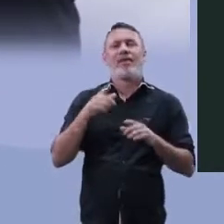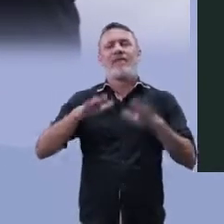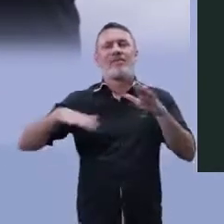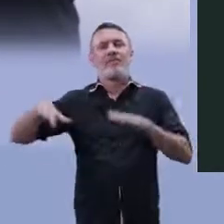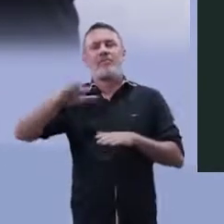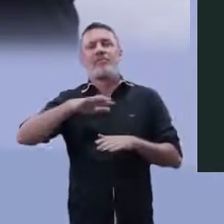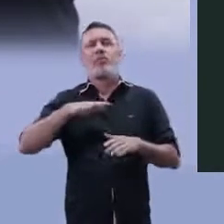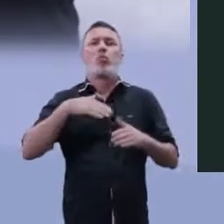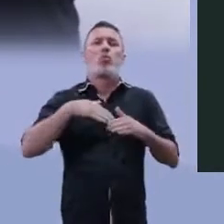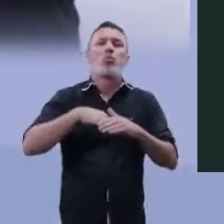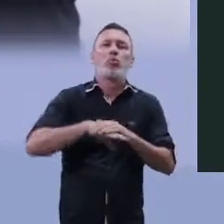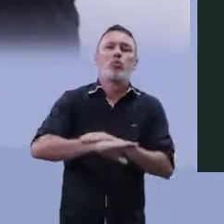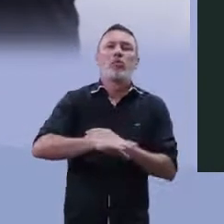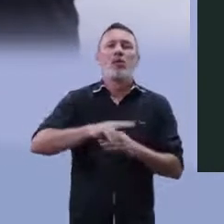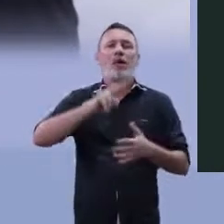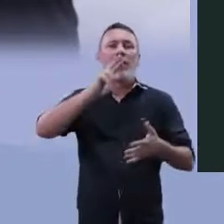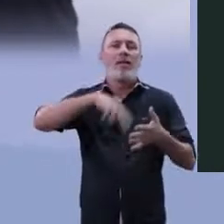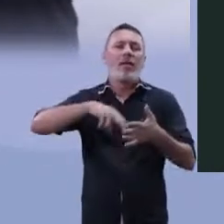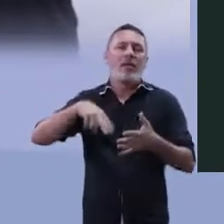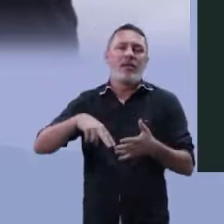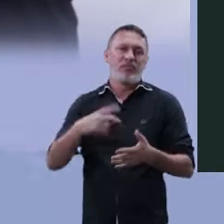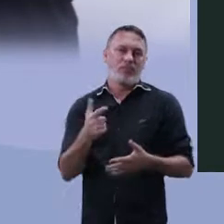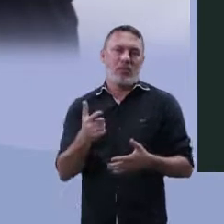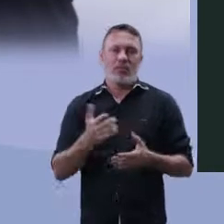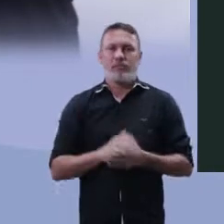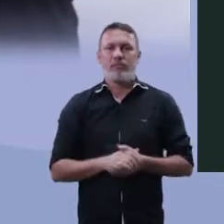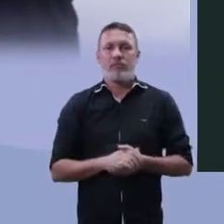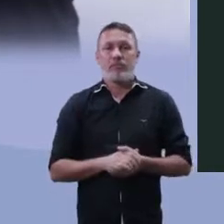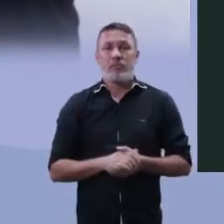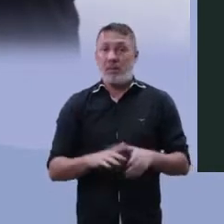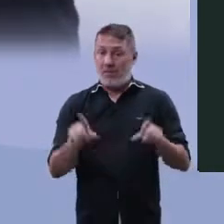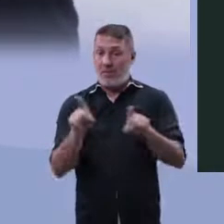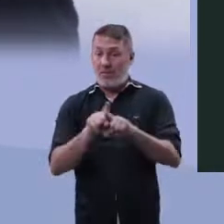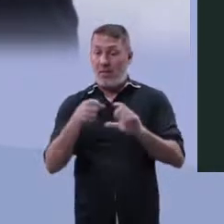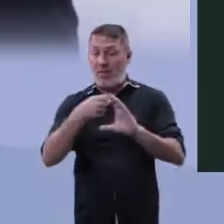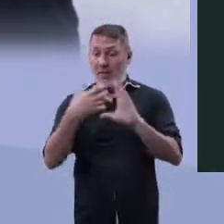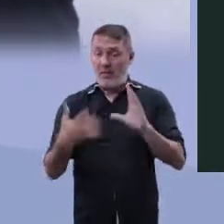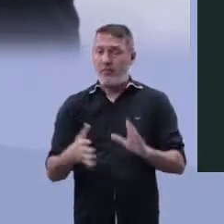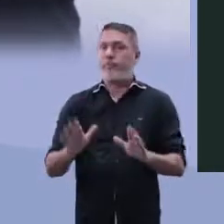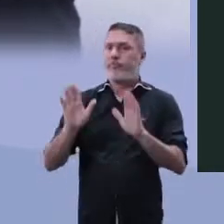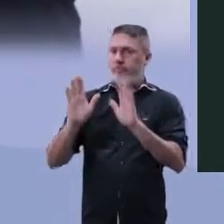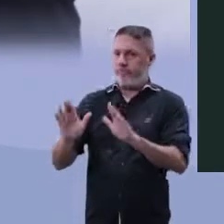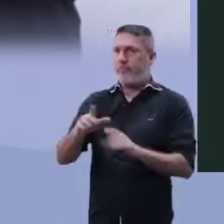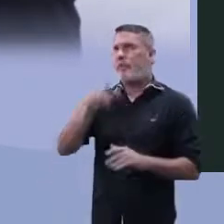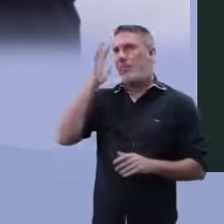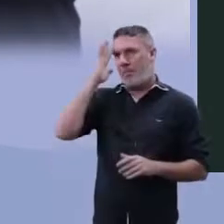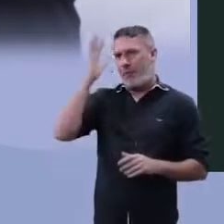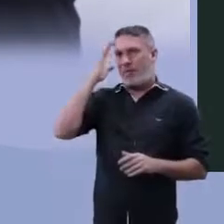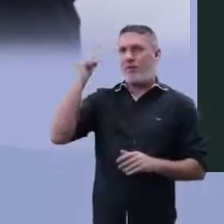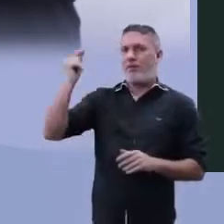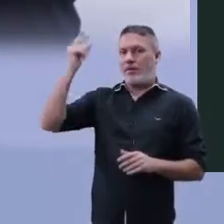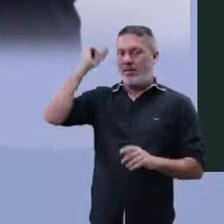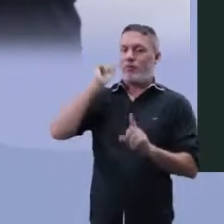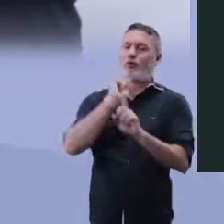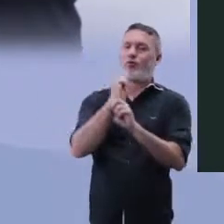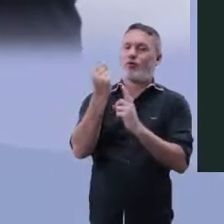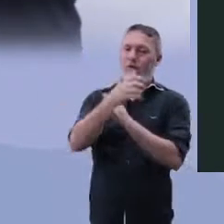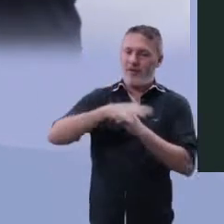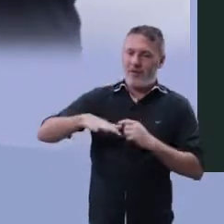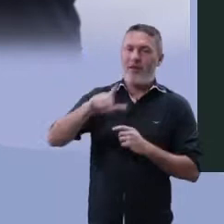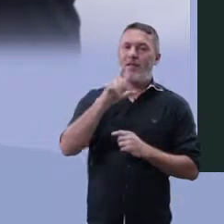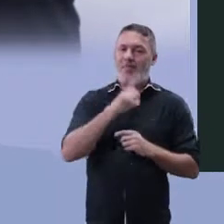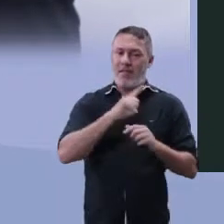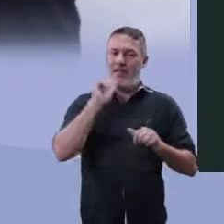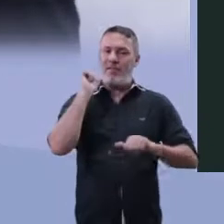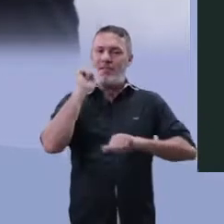popularizado, mas também depende muito do processo de educação. E essa característica, claro, né, a gente tem que